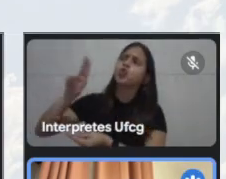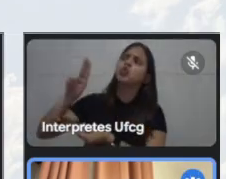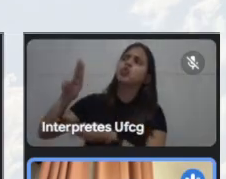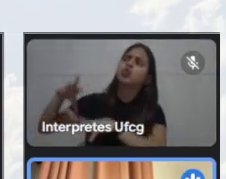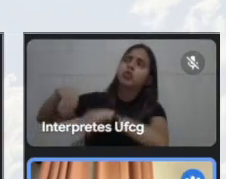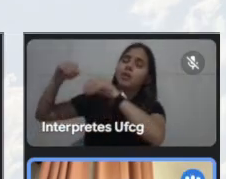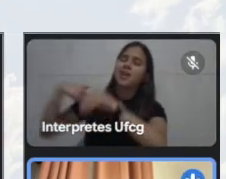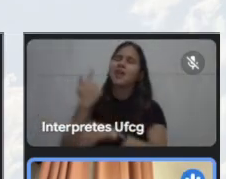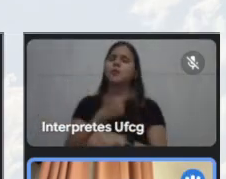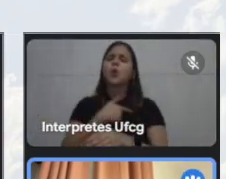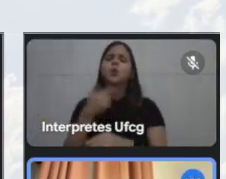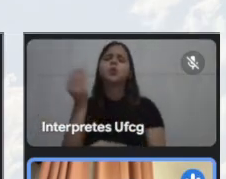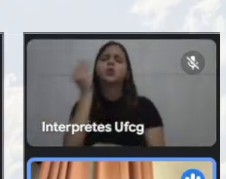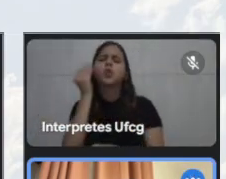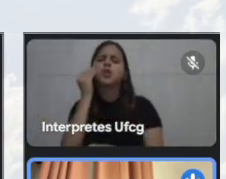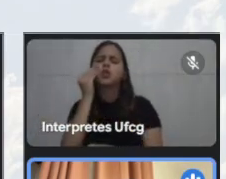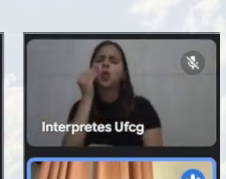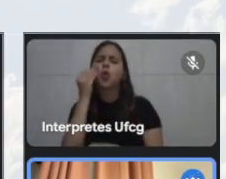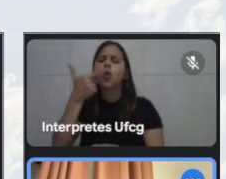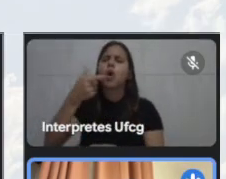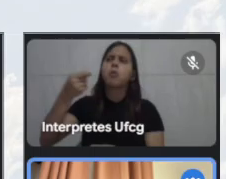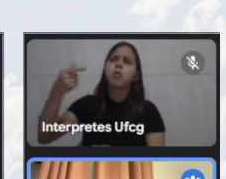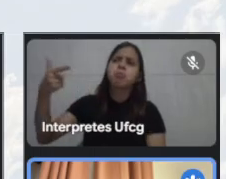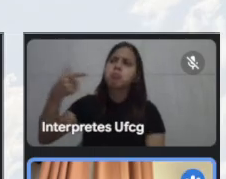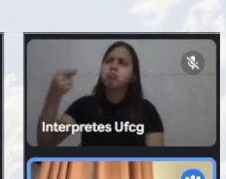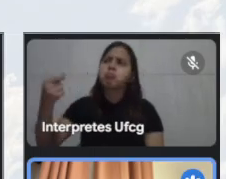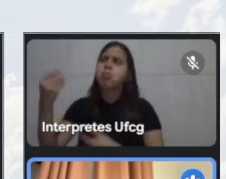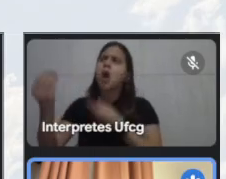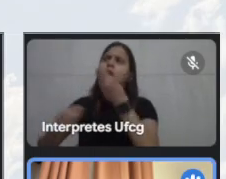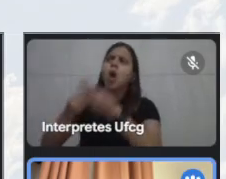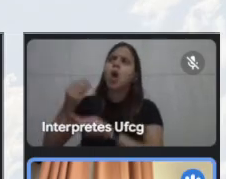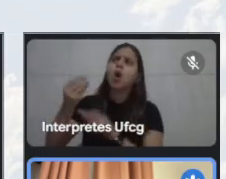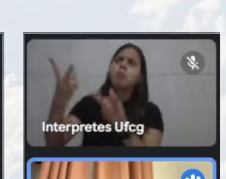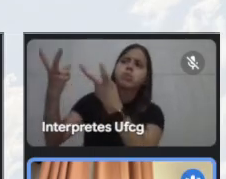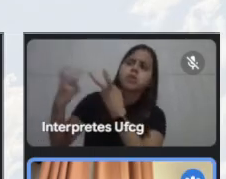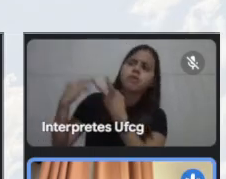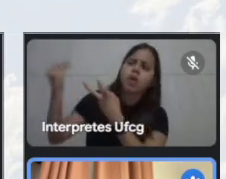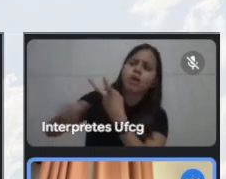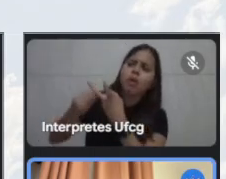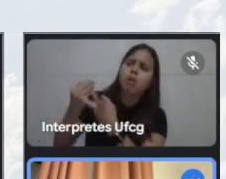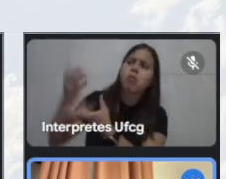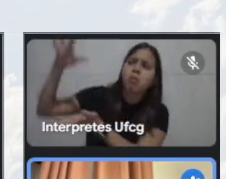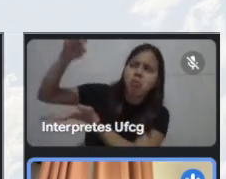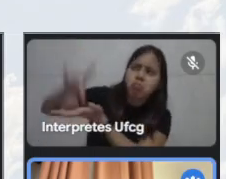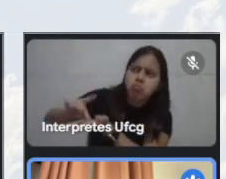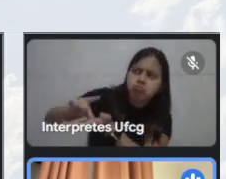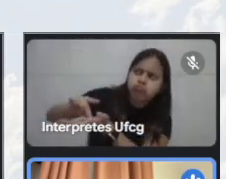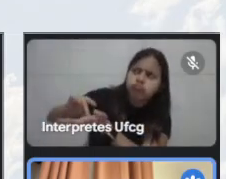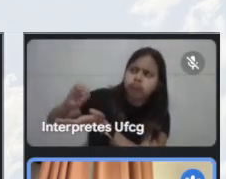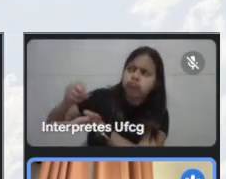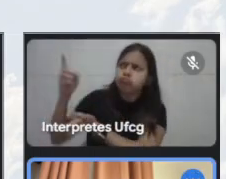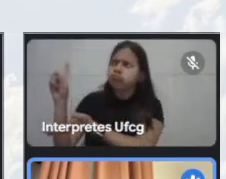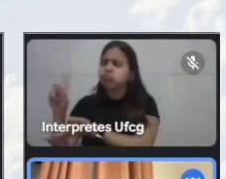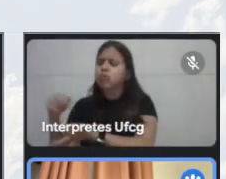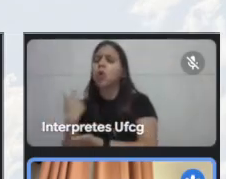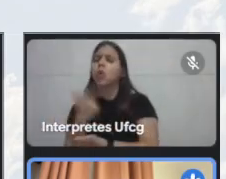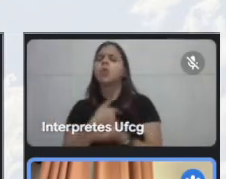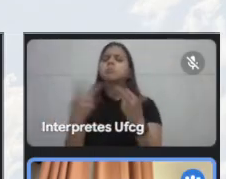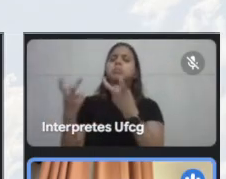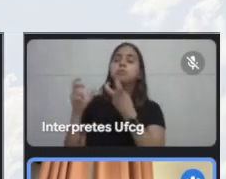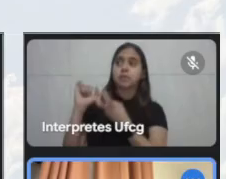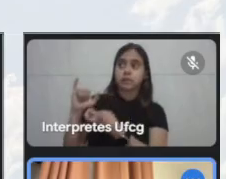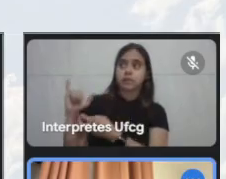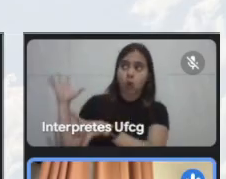e a gente tinha observado 2020 pelo Mapiomas, a gente faz aqui a calibração e a validação do modelo. Então, verifica se esses resultados